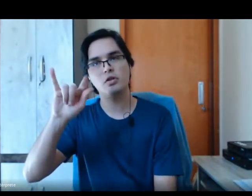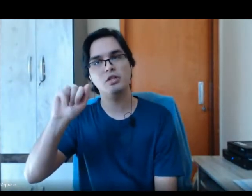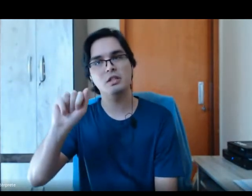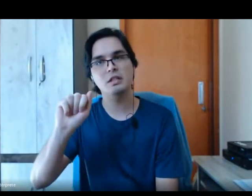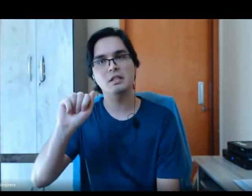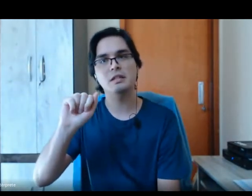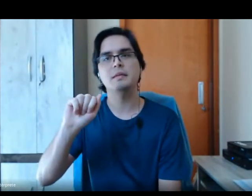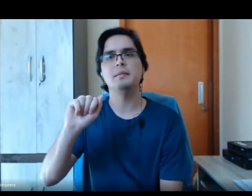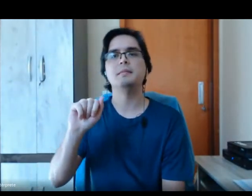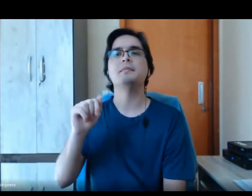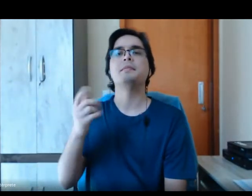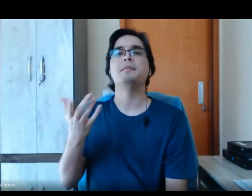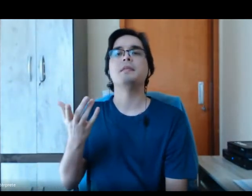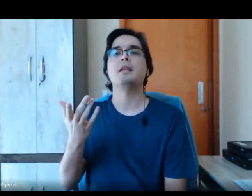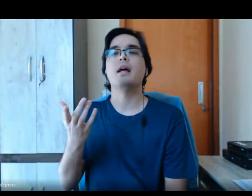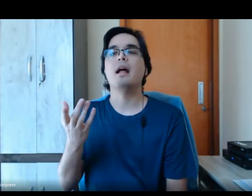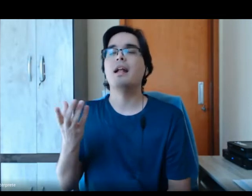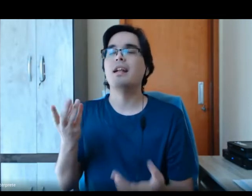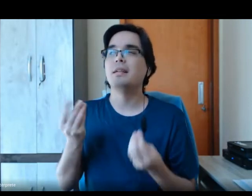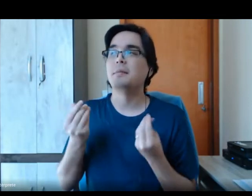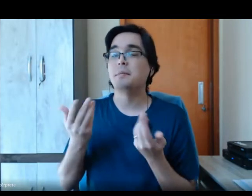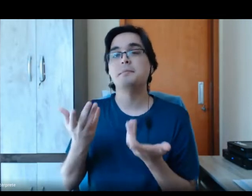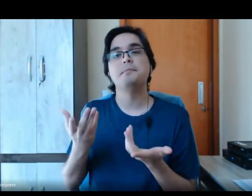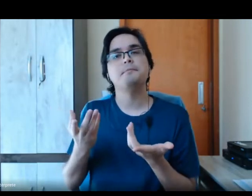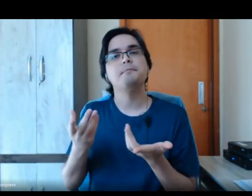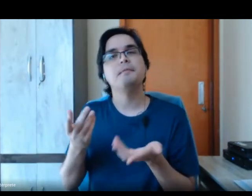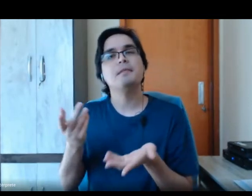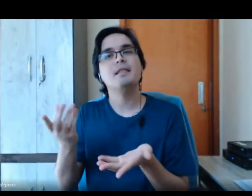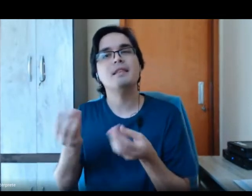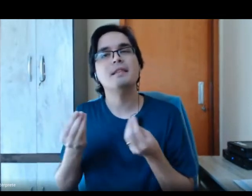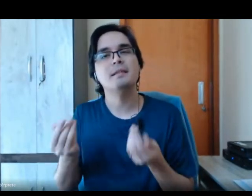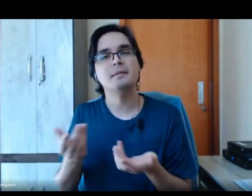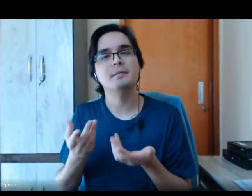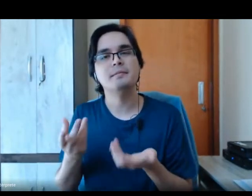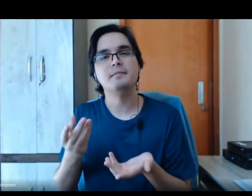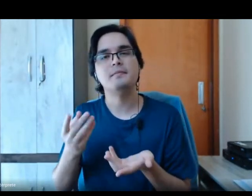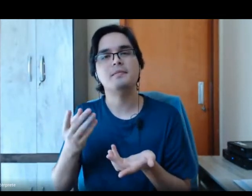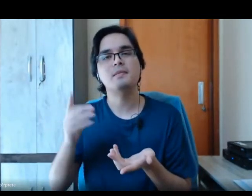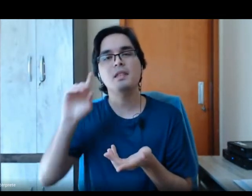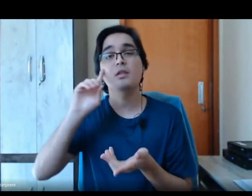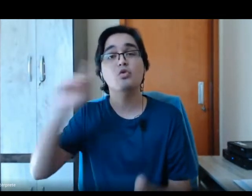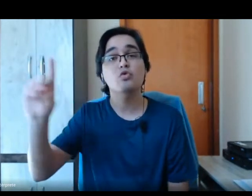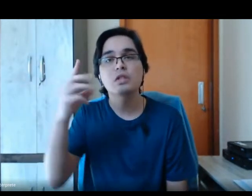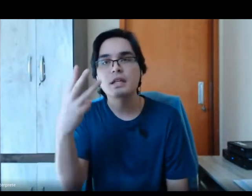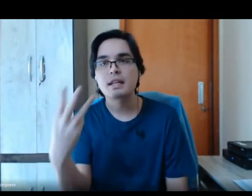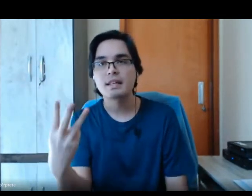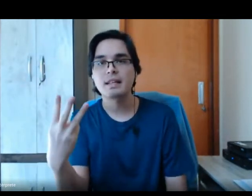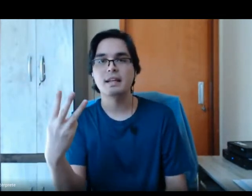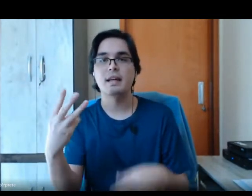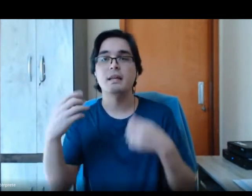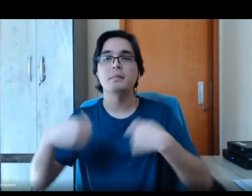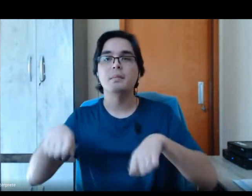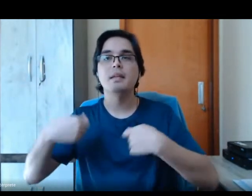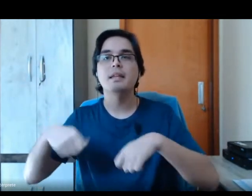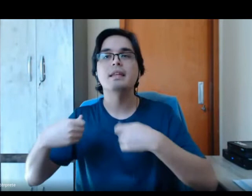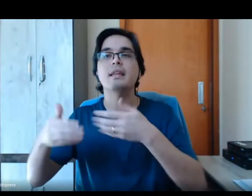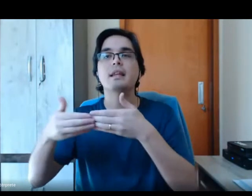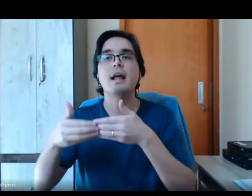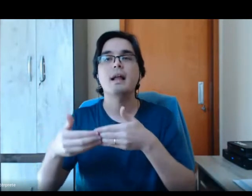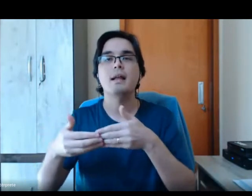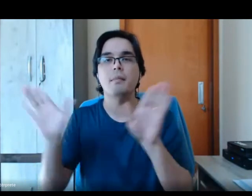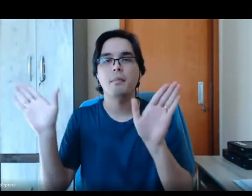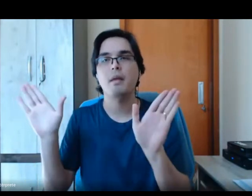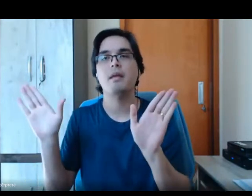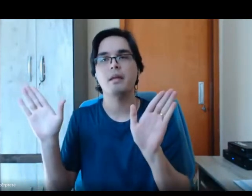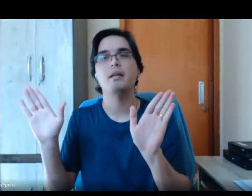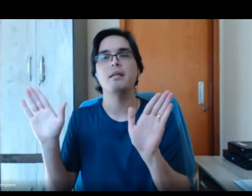Com o complicador ainda que a biblioteca está fechada. Né? Eu posso só opinar um pouquinho, professor Jorge,